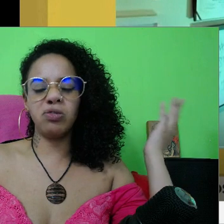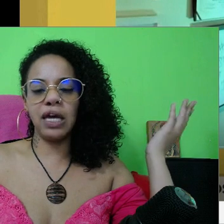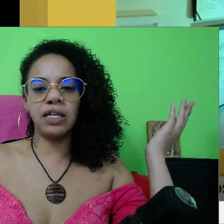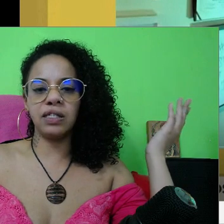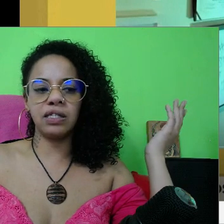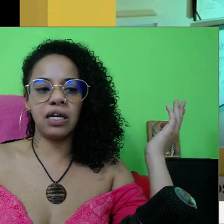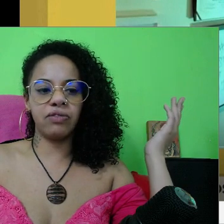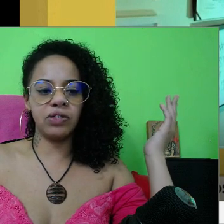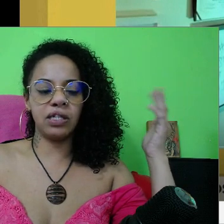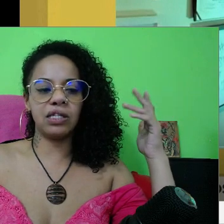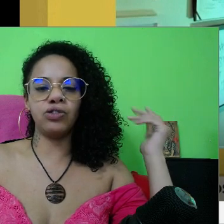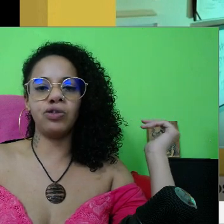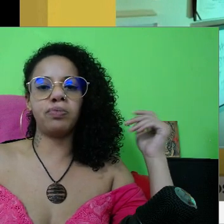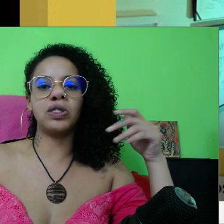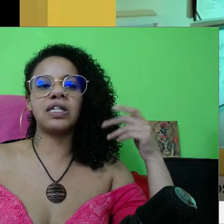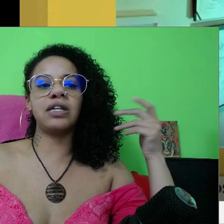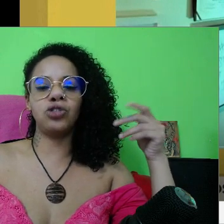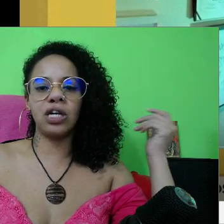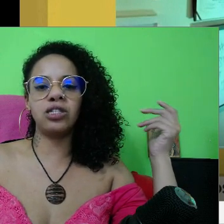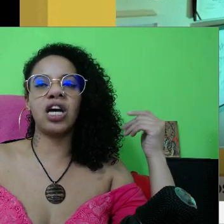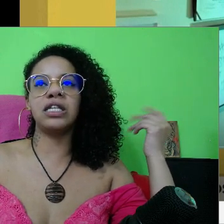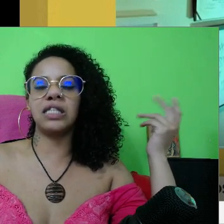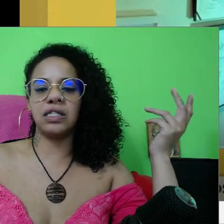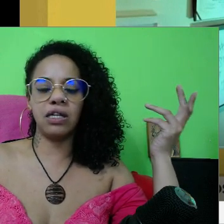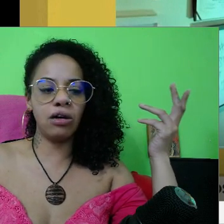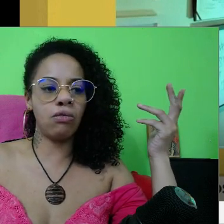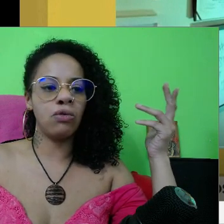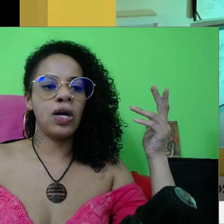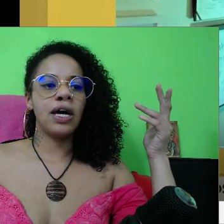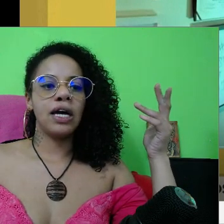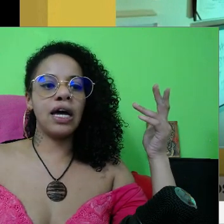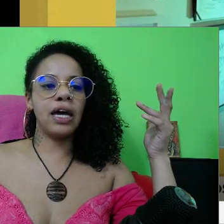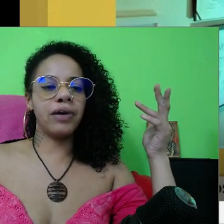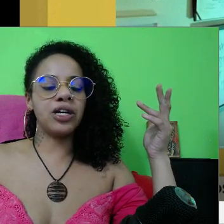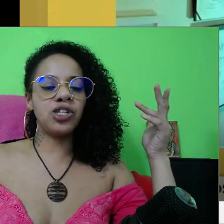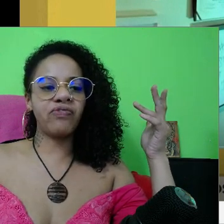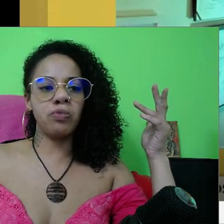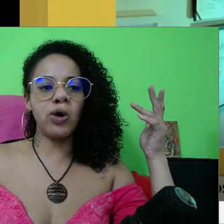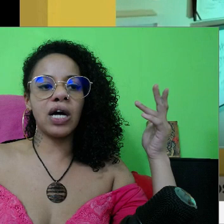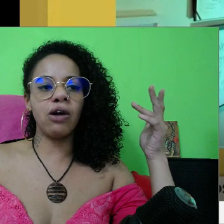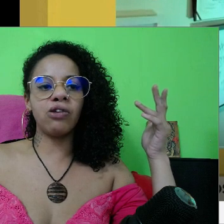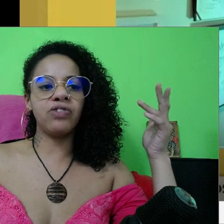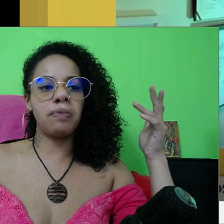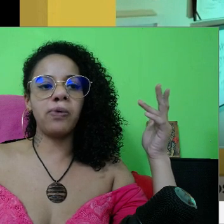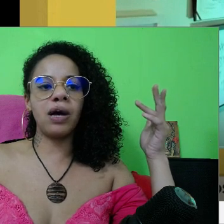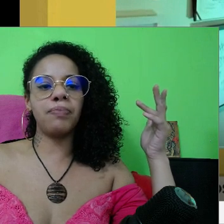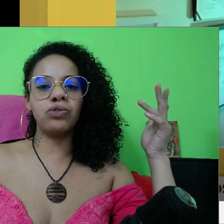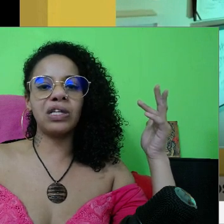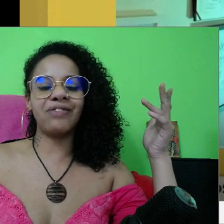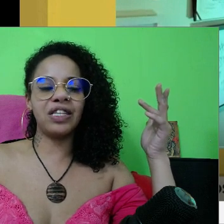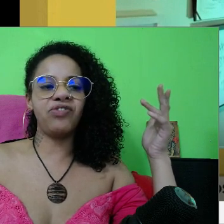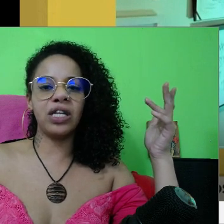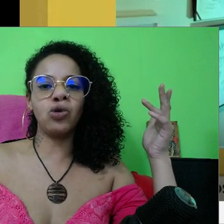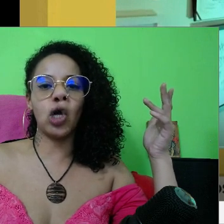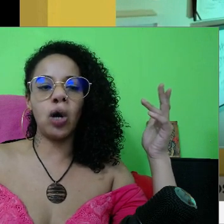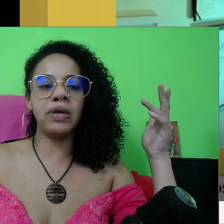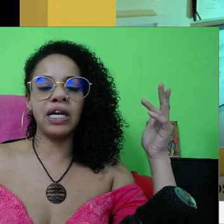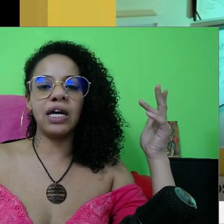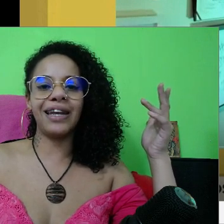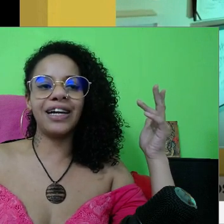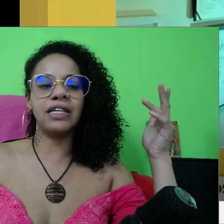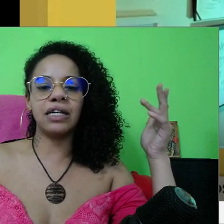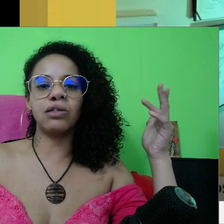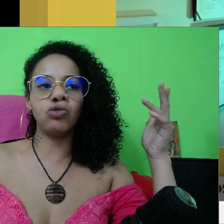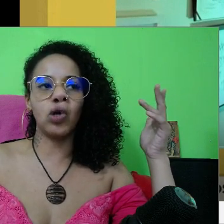uns meses né que você está no seu processo de radicalização eu acho que foi no meu canal que eu falei mas tu tava defendendo